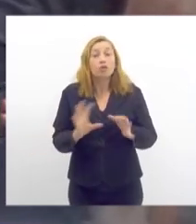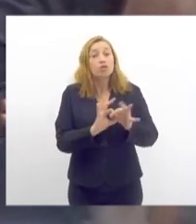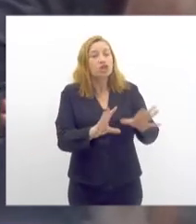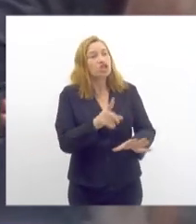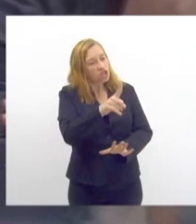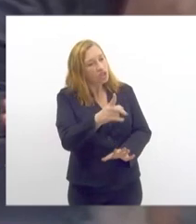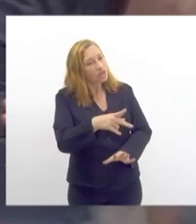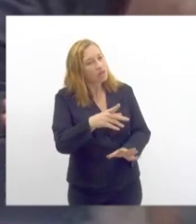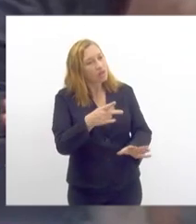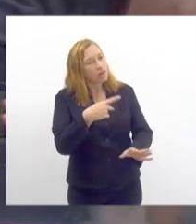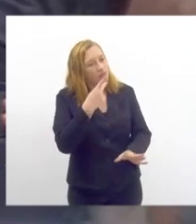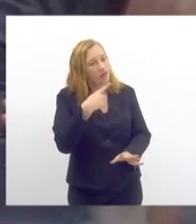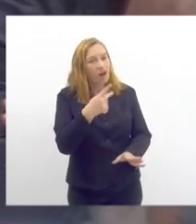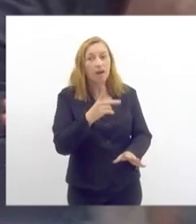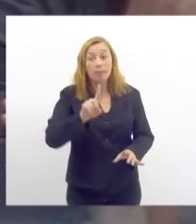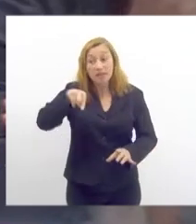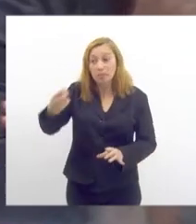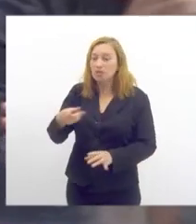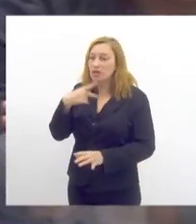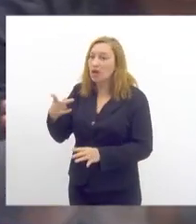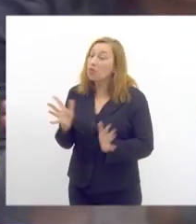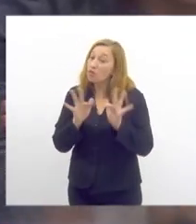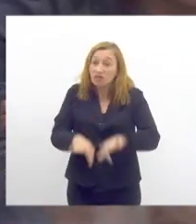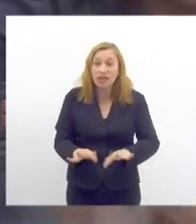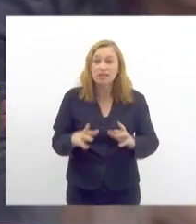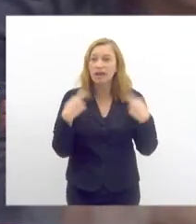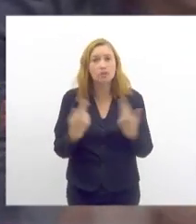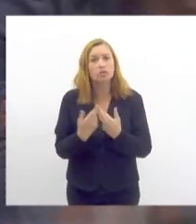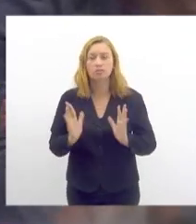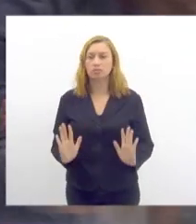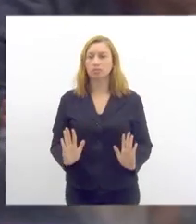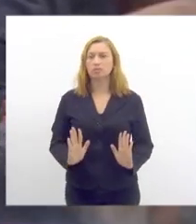terminar a palavra e depois se manifesta, ou vou encerrar a sessão.